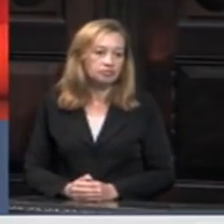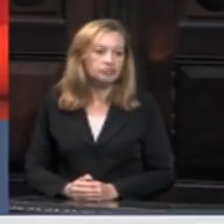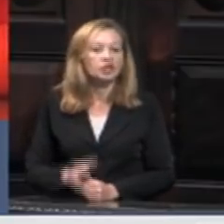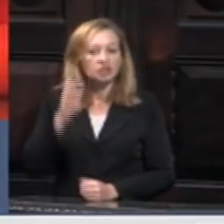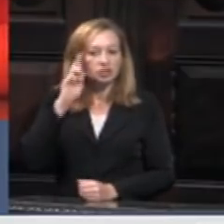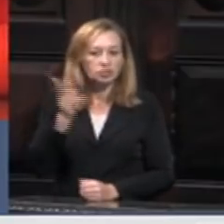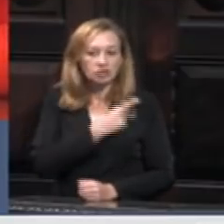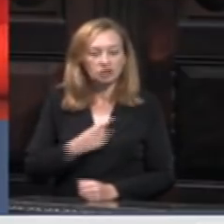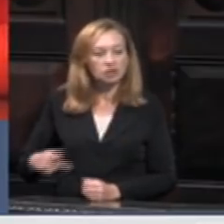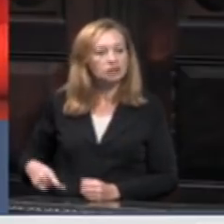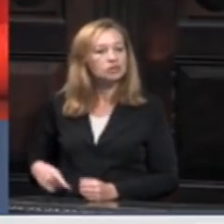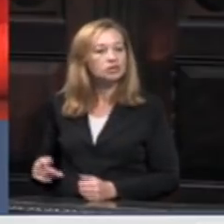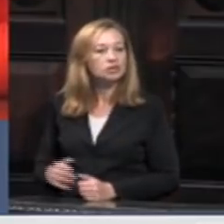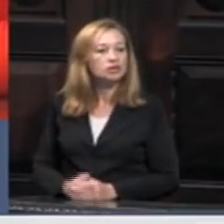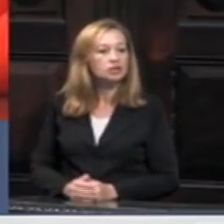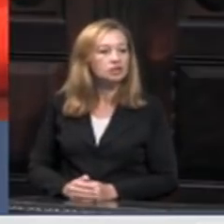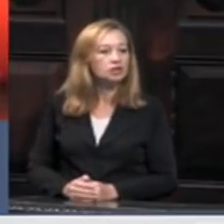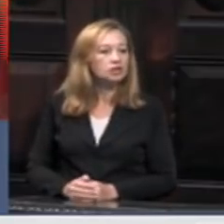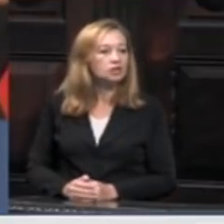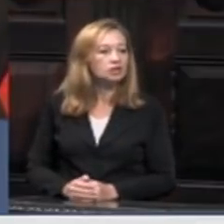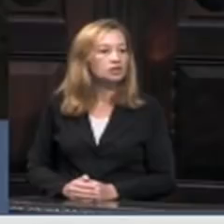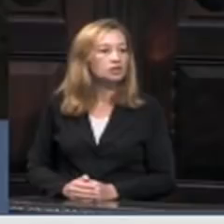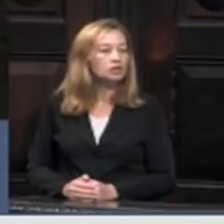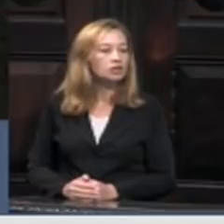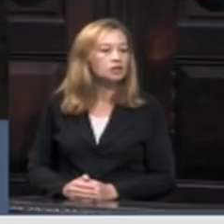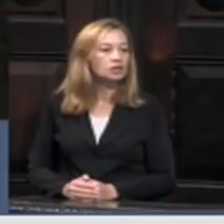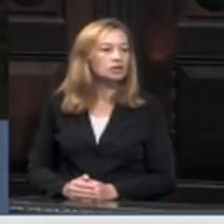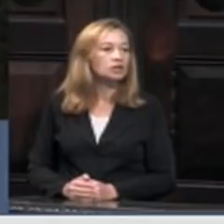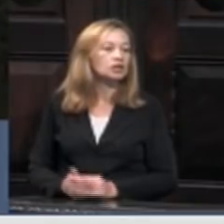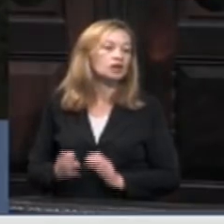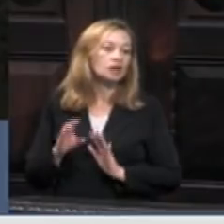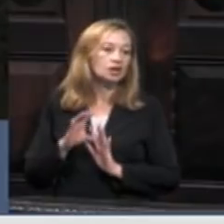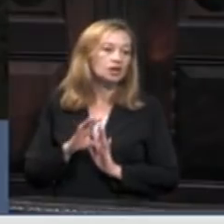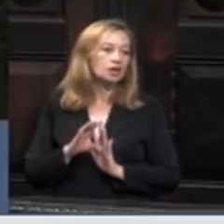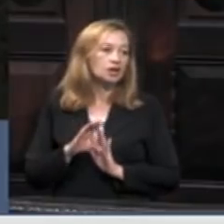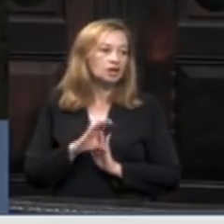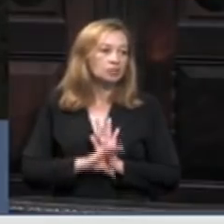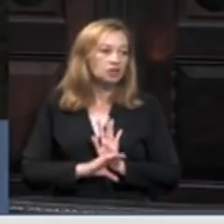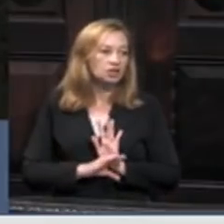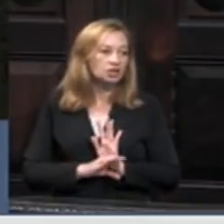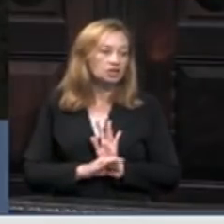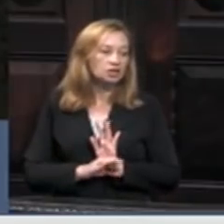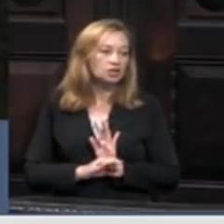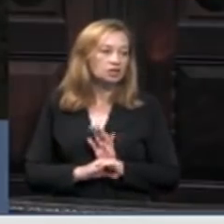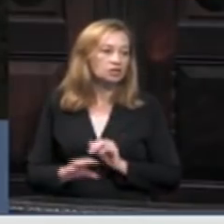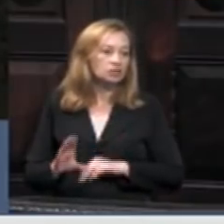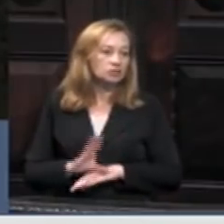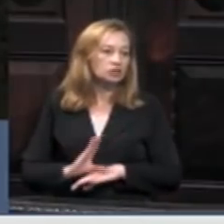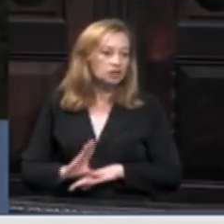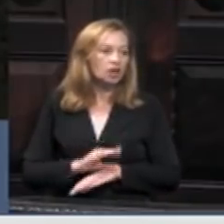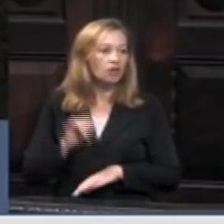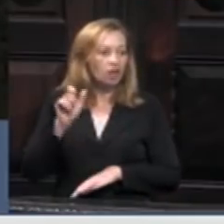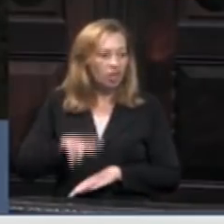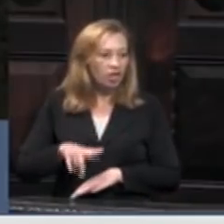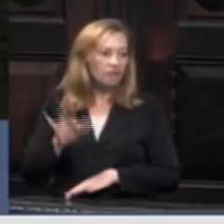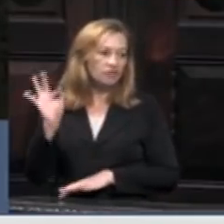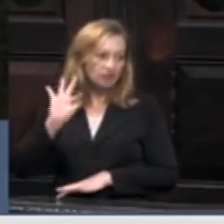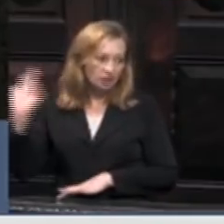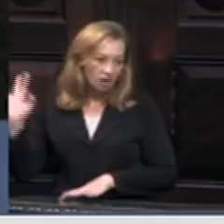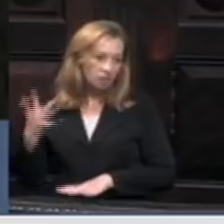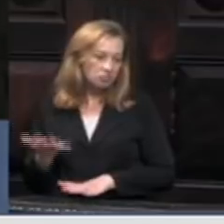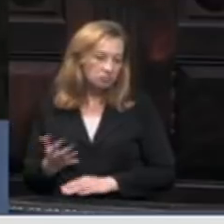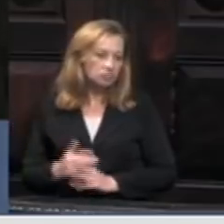Senhor presidente, acho que emenda constitucional é o ideal. Mas colocar no orçamento é um